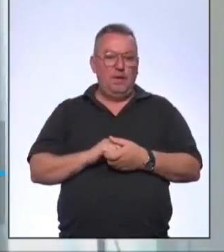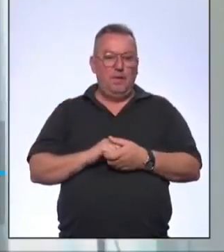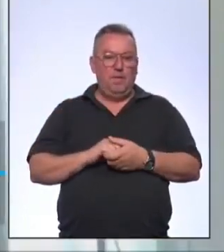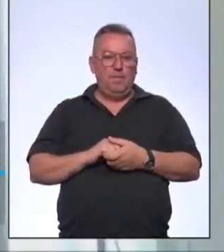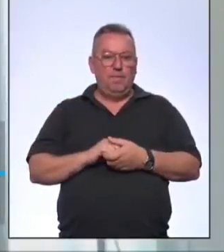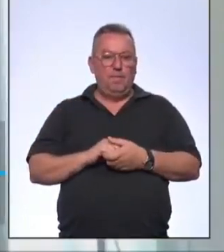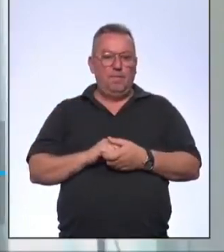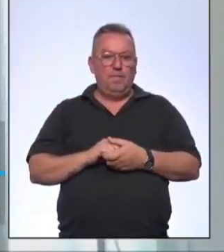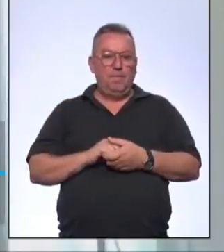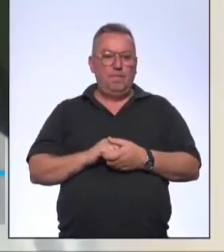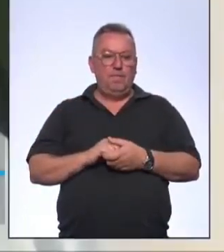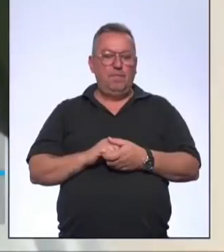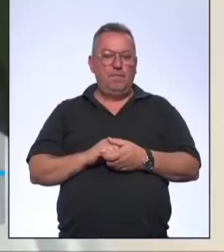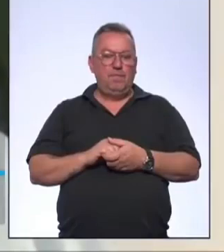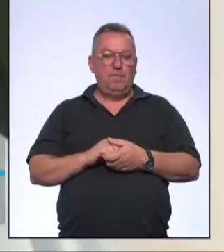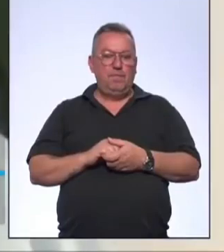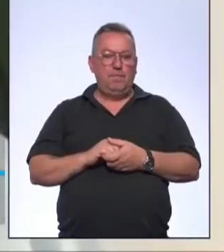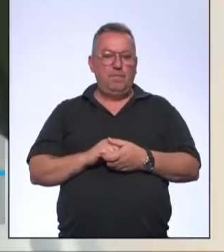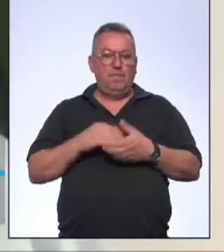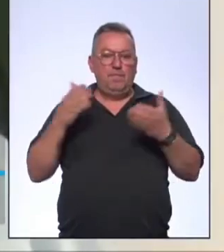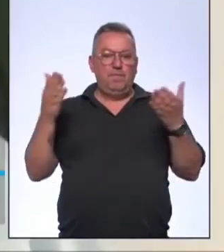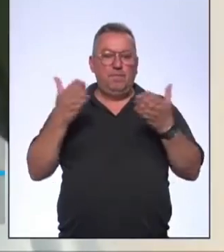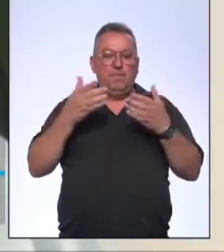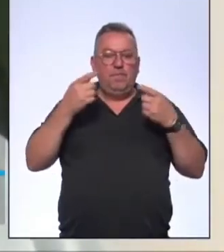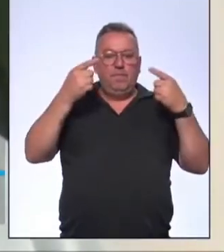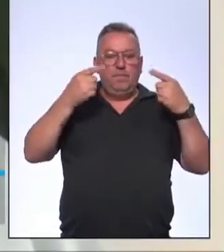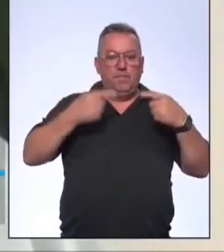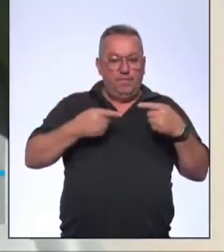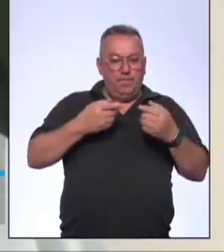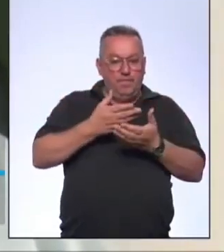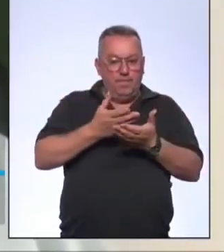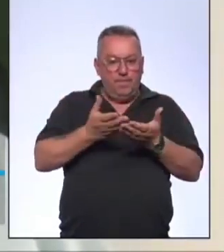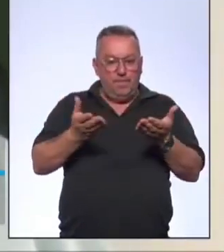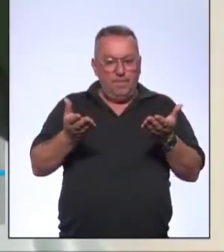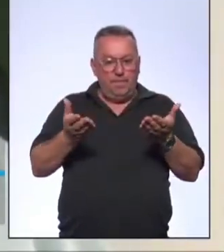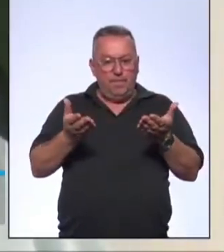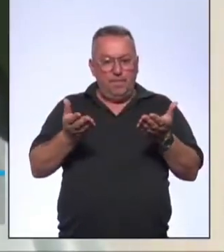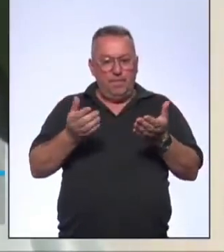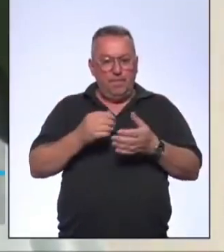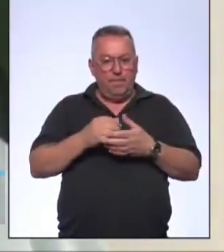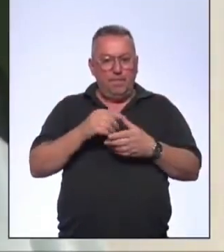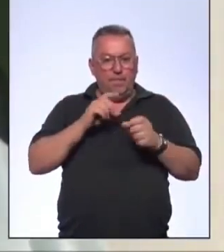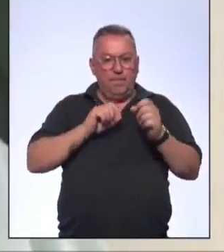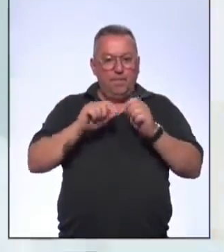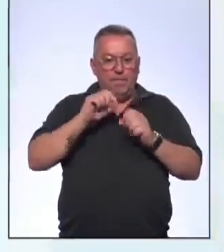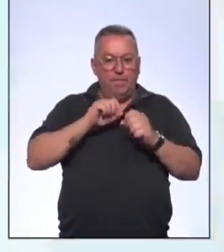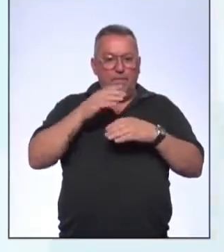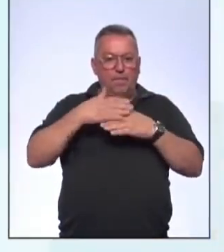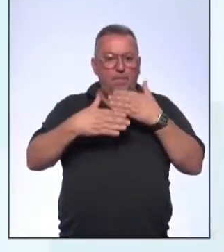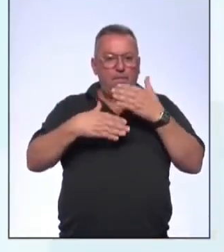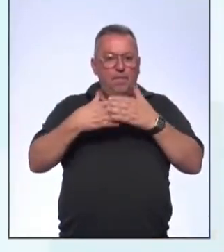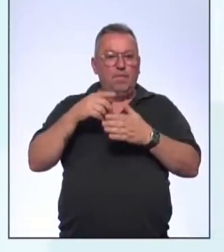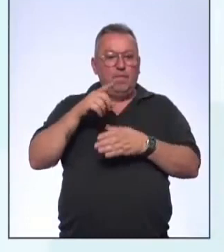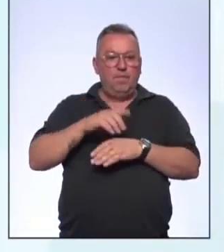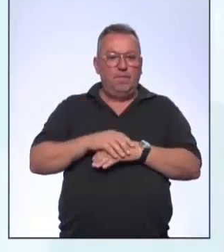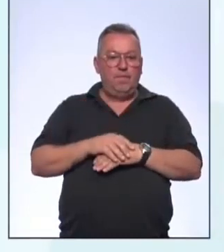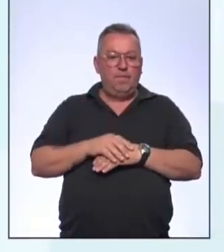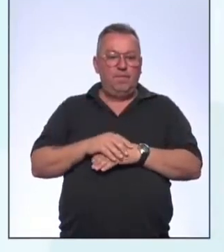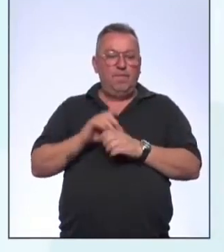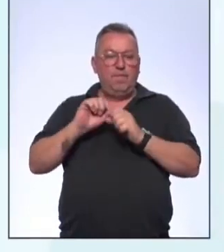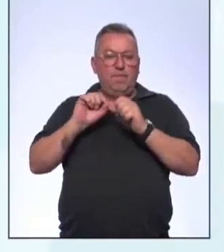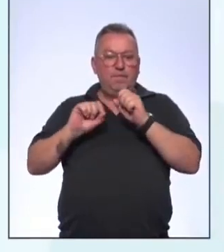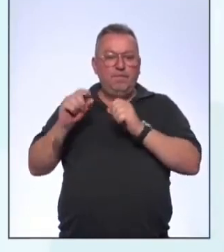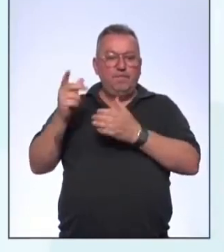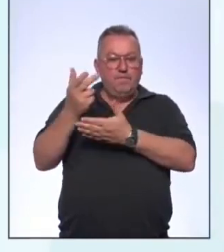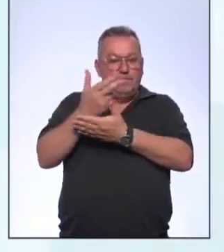bem. Agora eu tenho um desafio para vocês, tá? Que está aí, ó, no slide 12. Esse desafio você